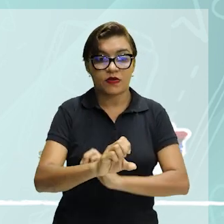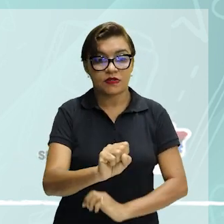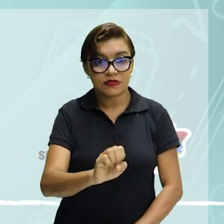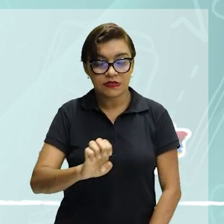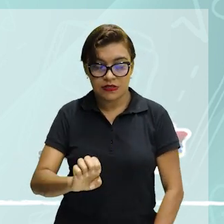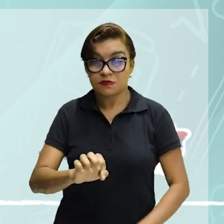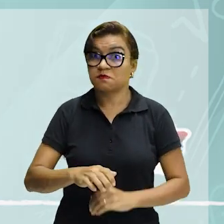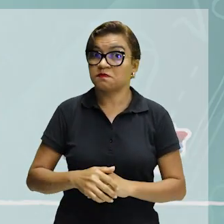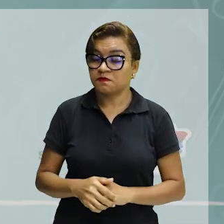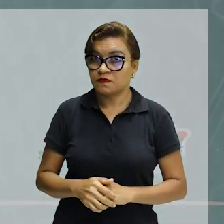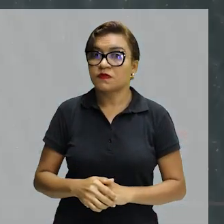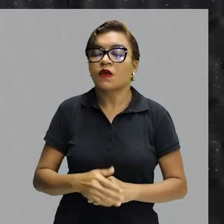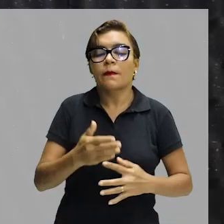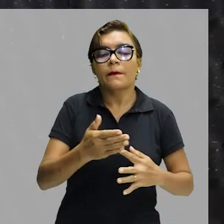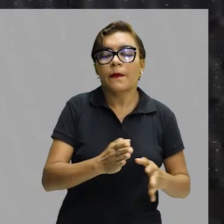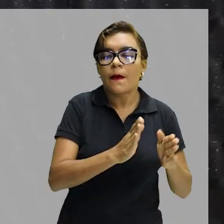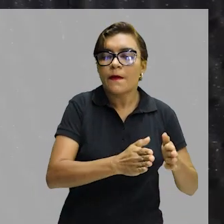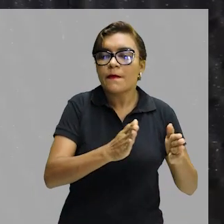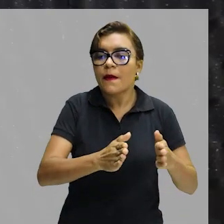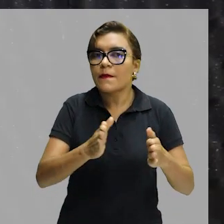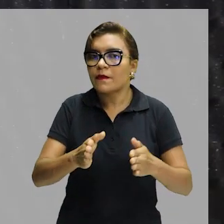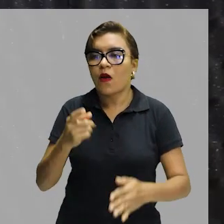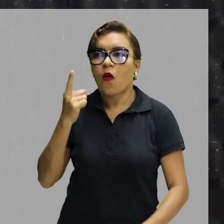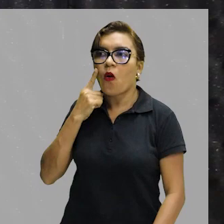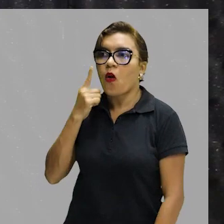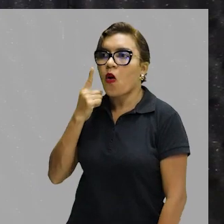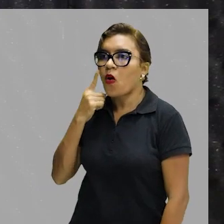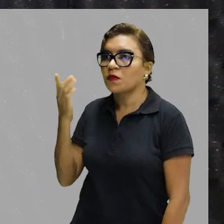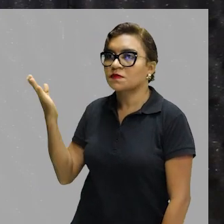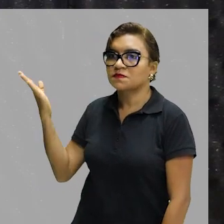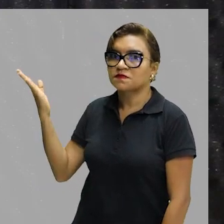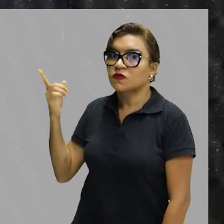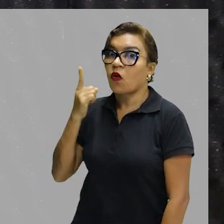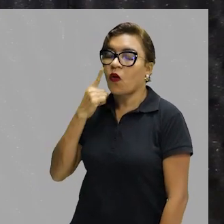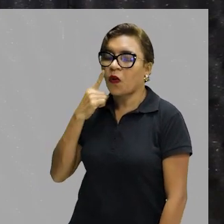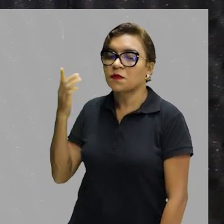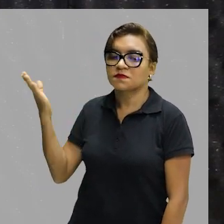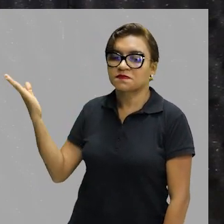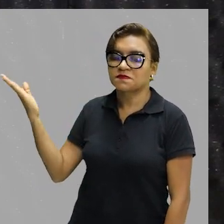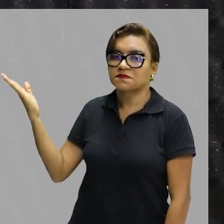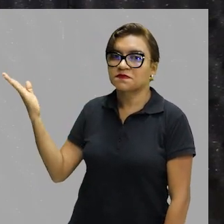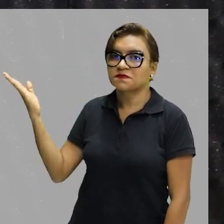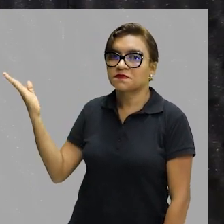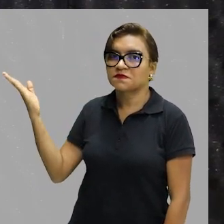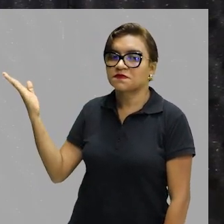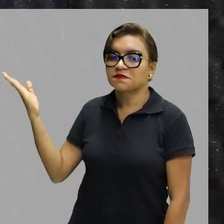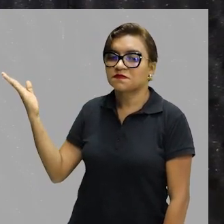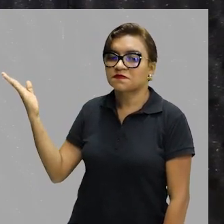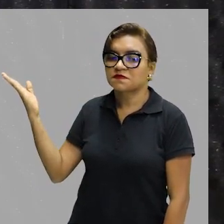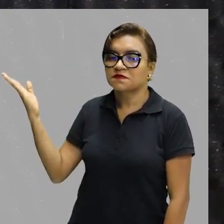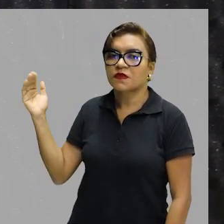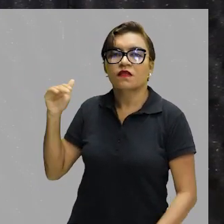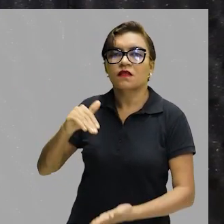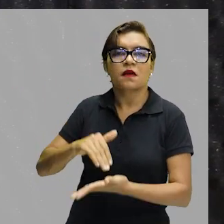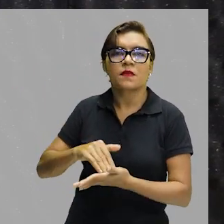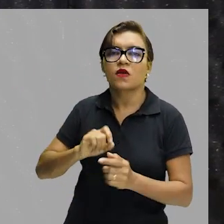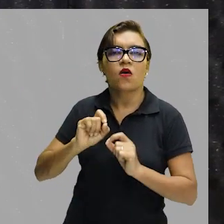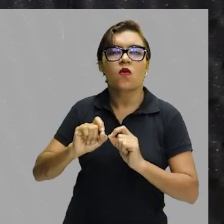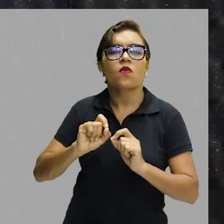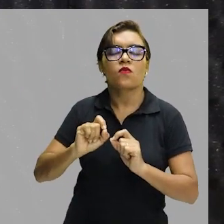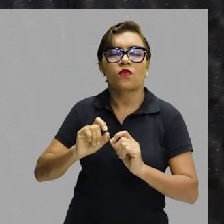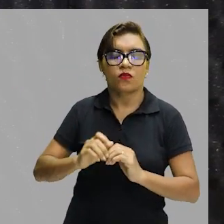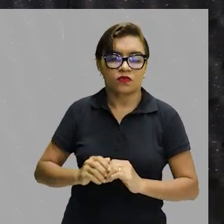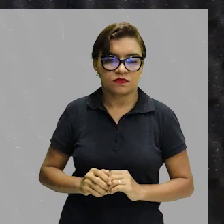Então, fazendo a distribuição eletrônica, acompanhe aqui comigo, ó, por favor, acompanhe aqui comigo. Onde termina a distribuição? Termina